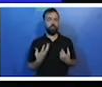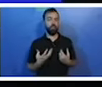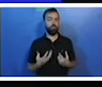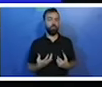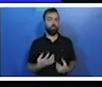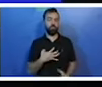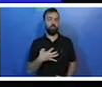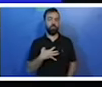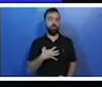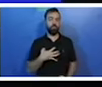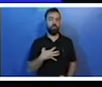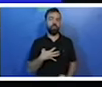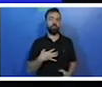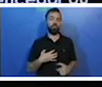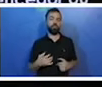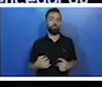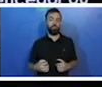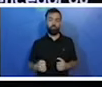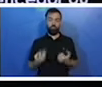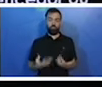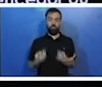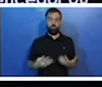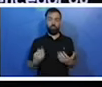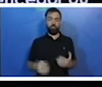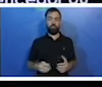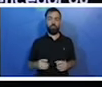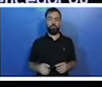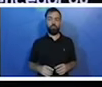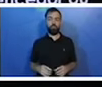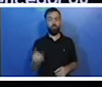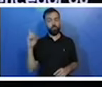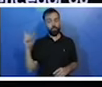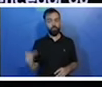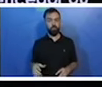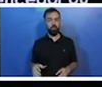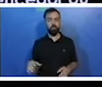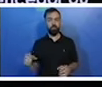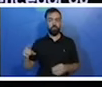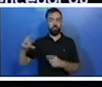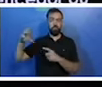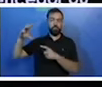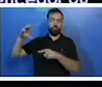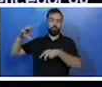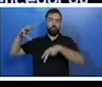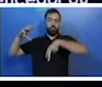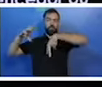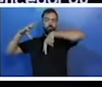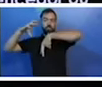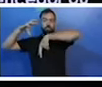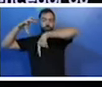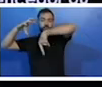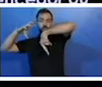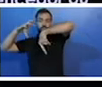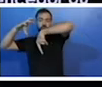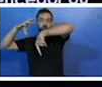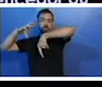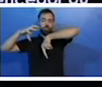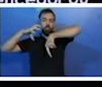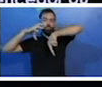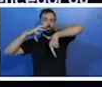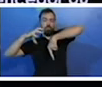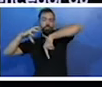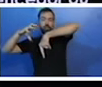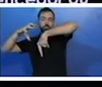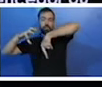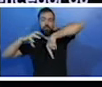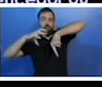de superação e de adrenalina. Aqui outra prática, o paraquedismo, né? O salto de paraquedas, que na prática